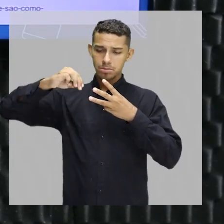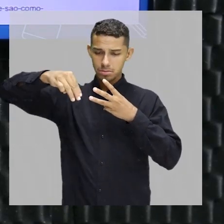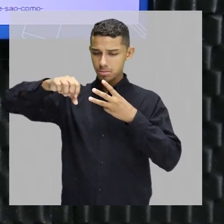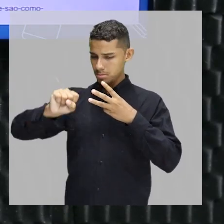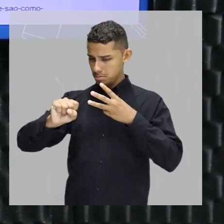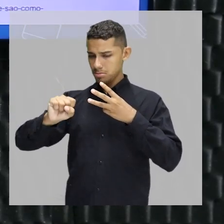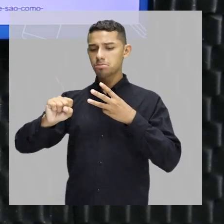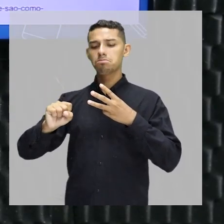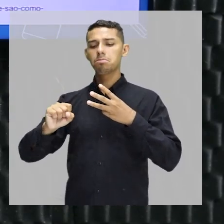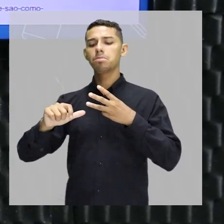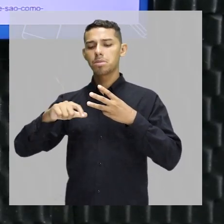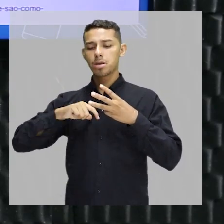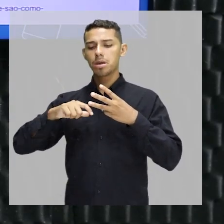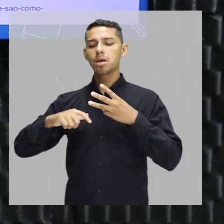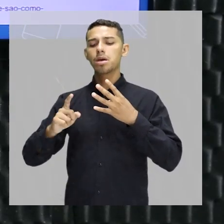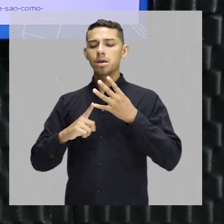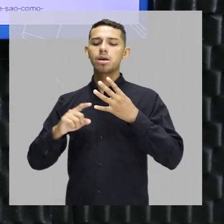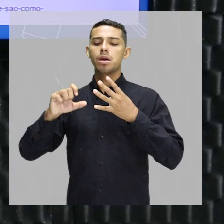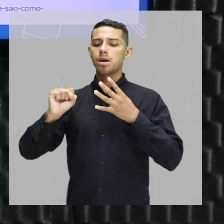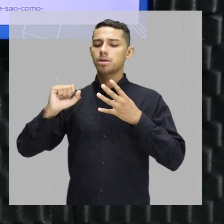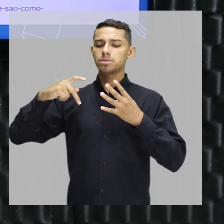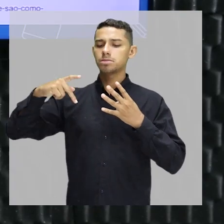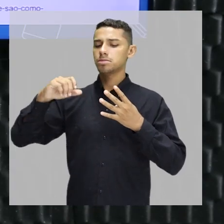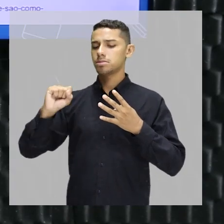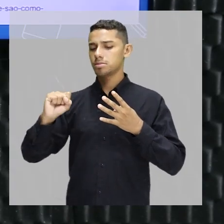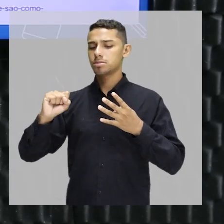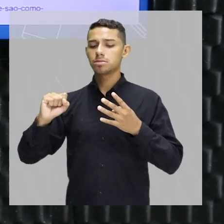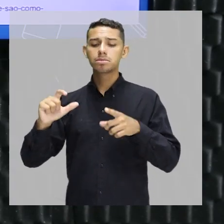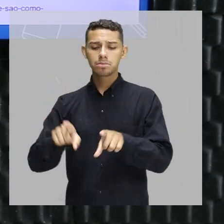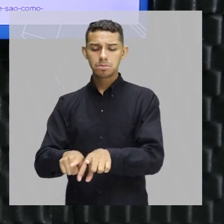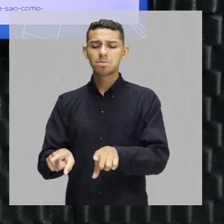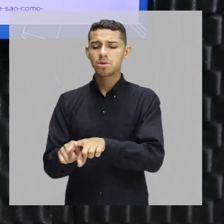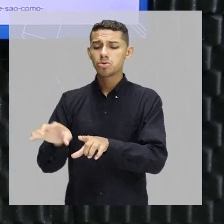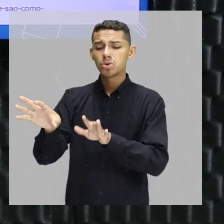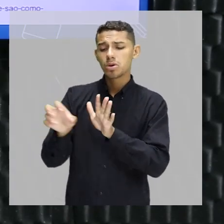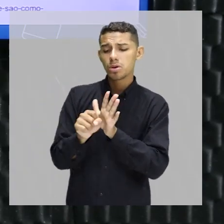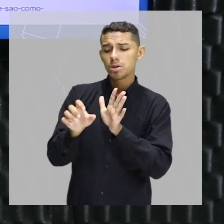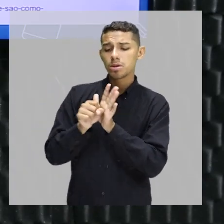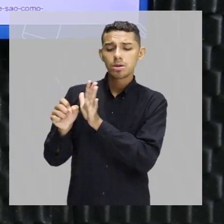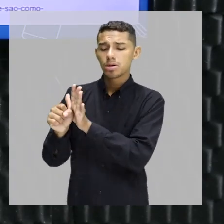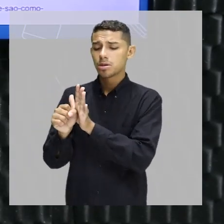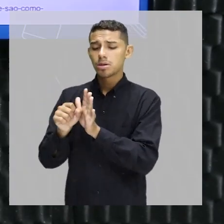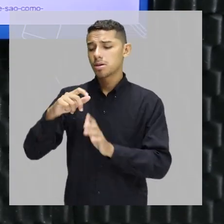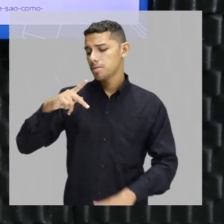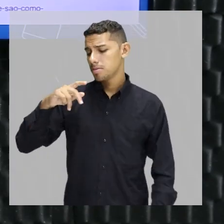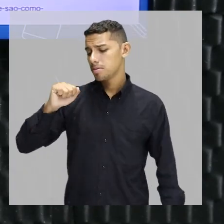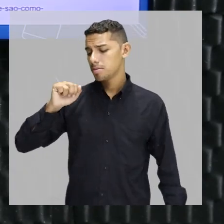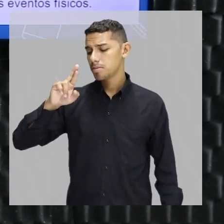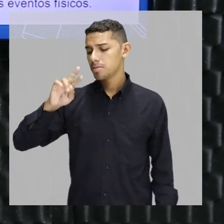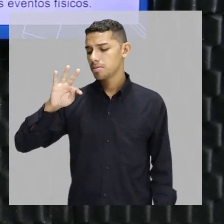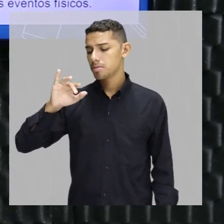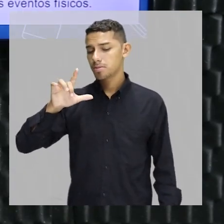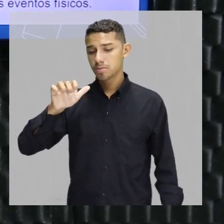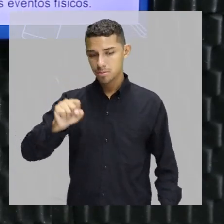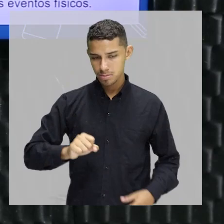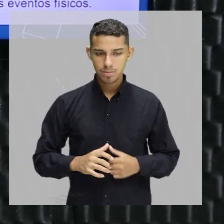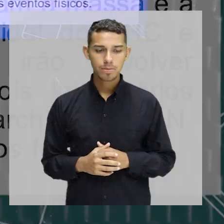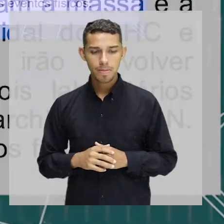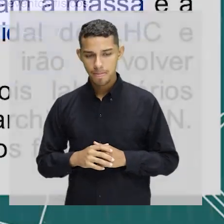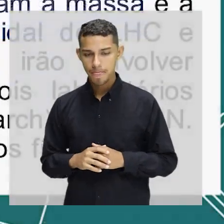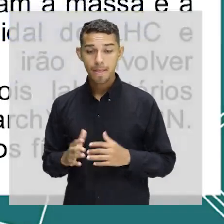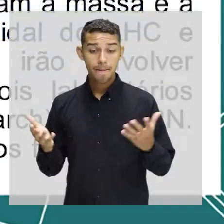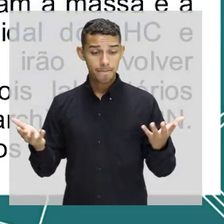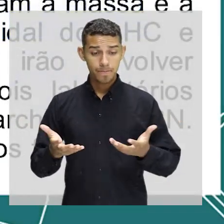a responsabilidade de coletar, fazer um tipo de coleta, né, de partículas, tá ok?